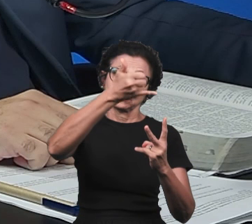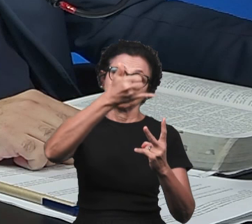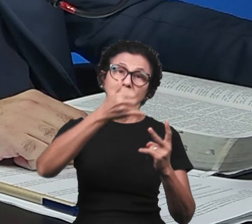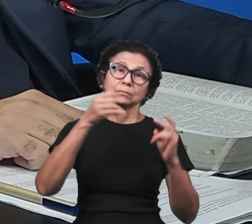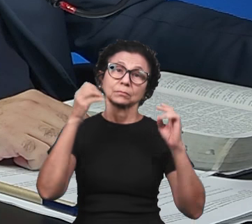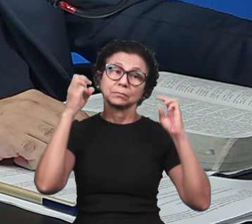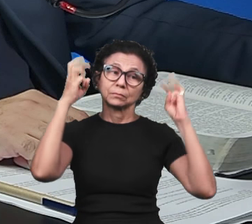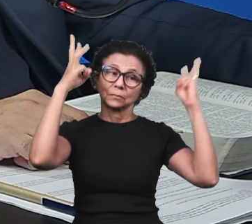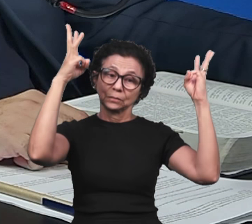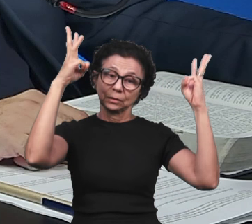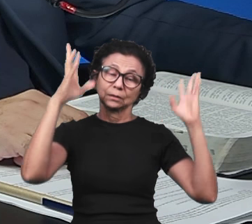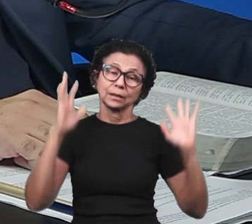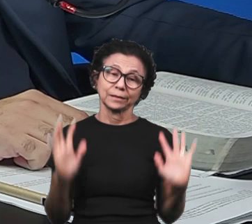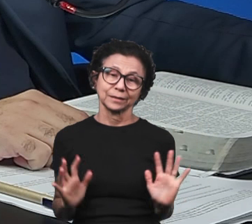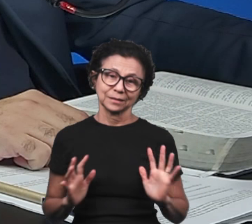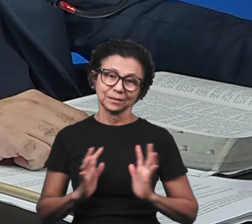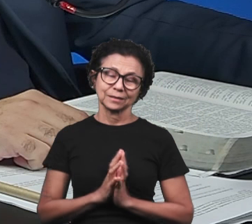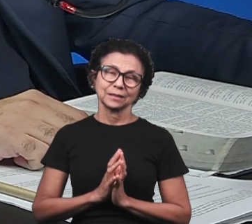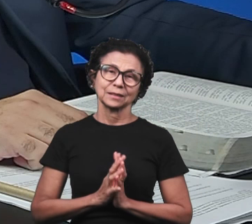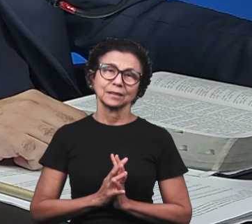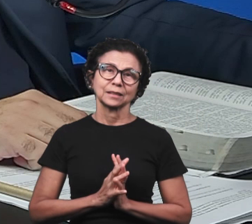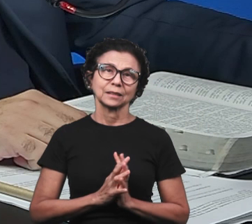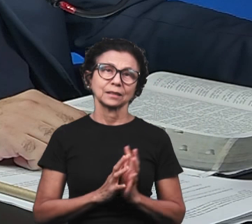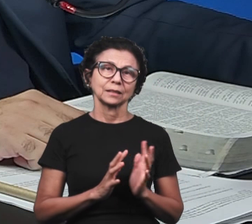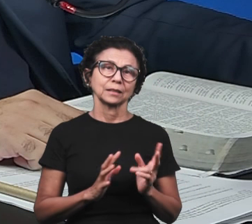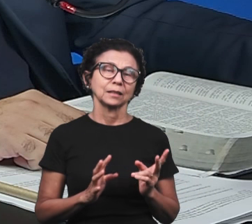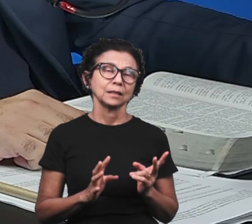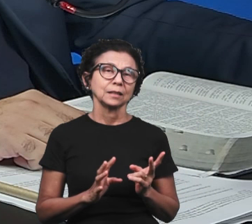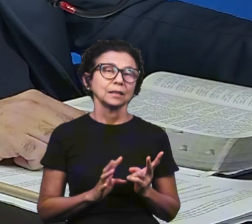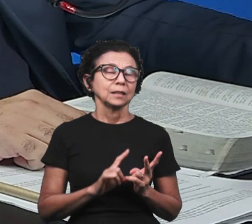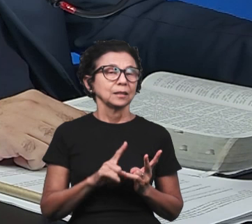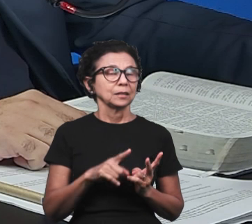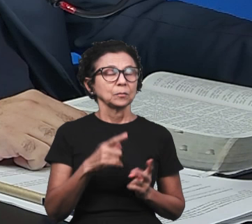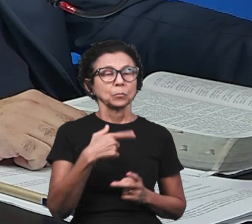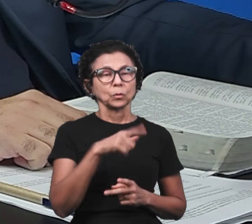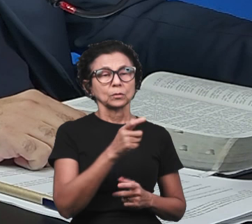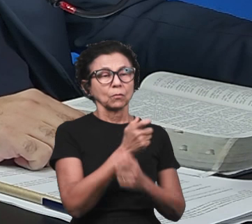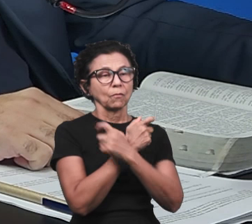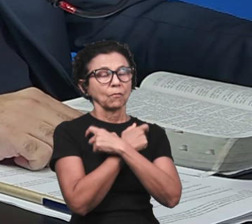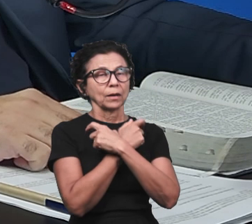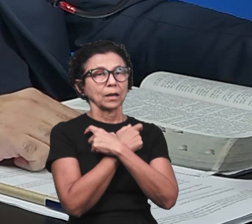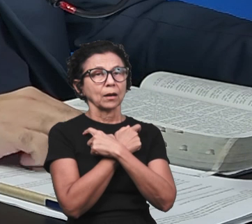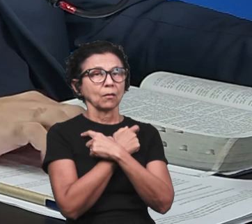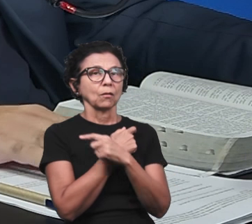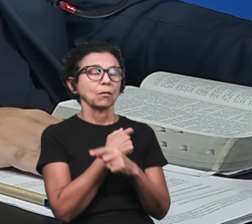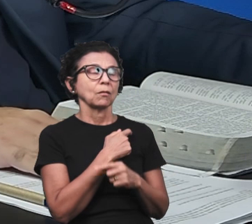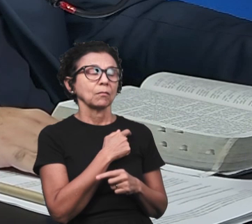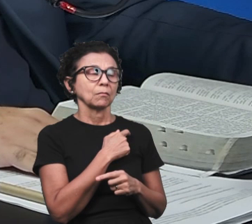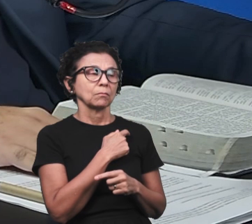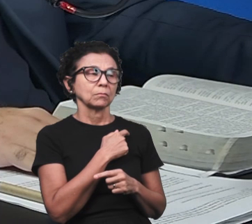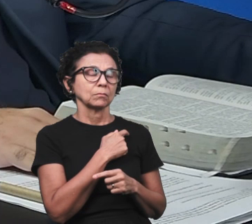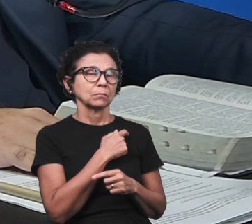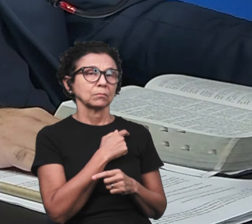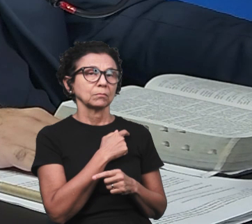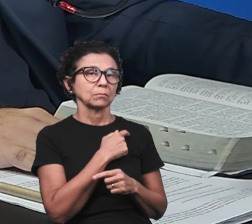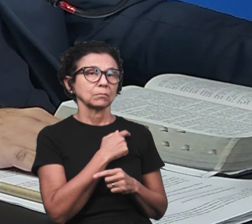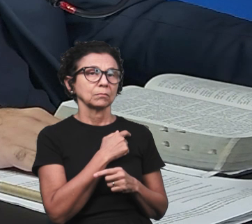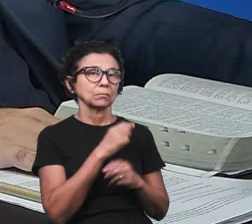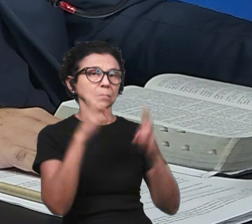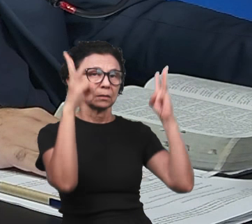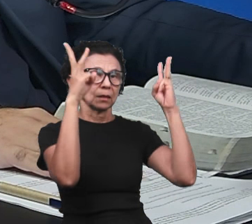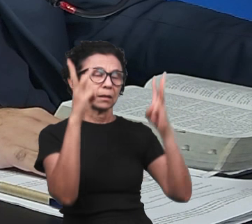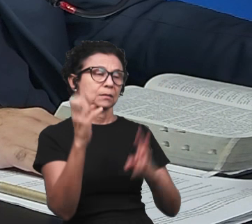aí ele transmitia para o povo, ou para Faraó, para quem quer que fosse, aquilo que Deus estava mandando realizar. Então, é